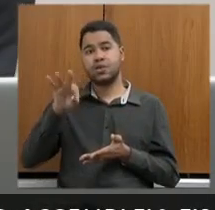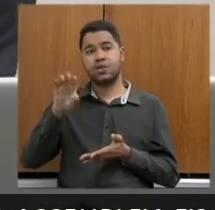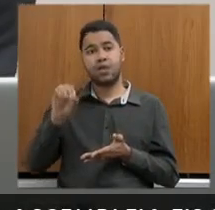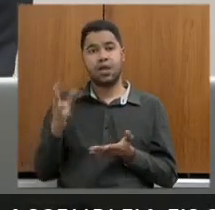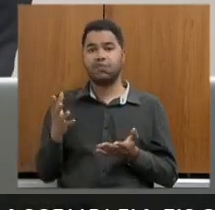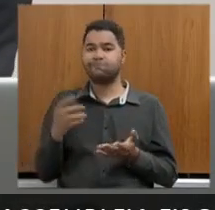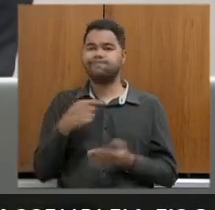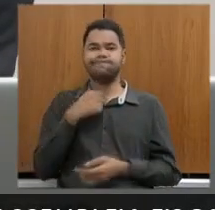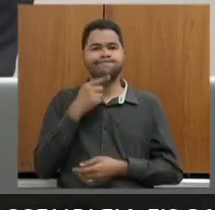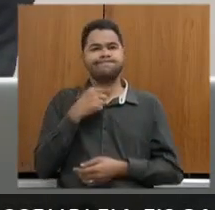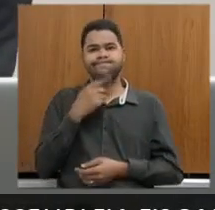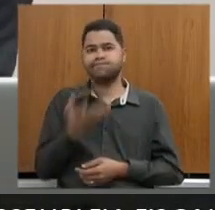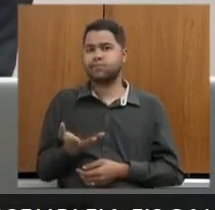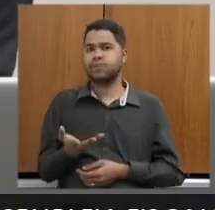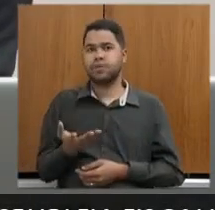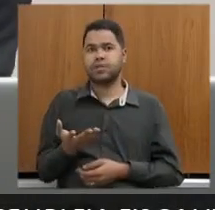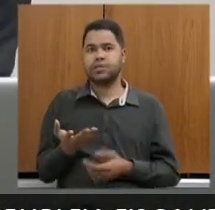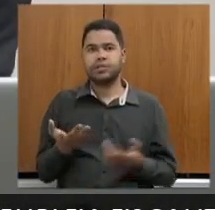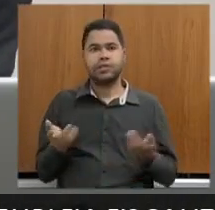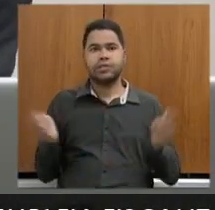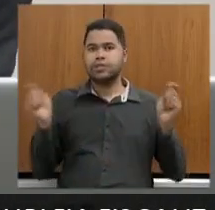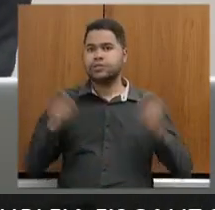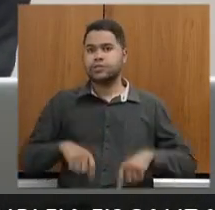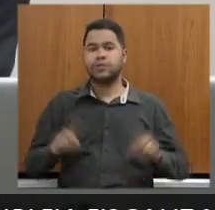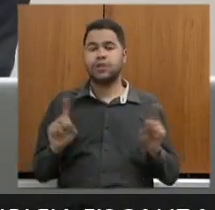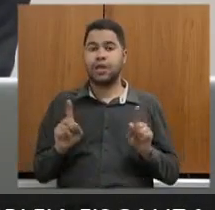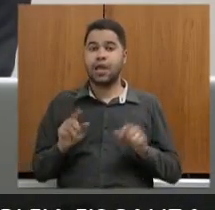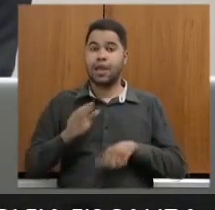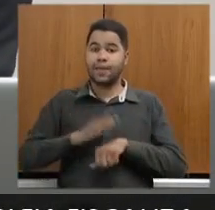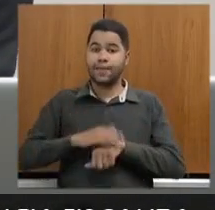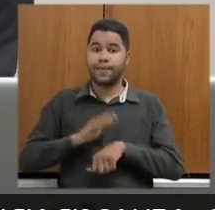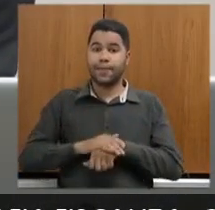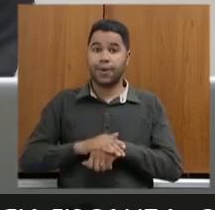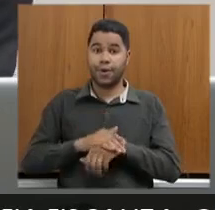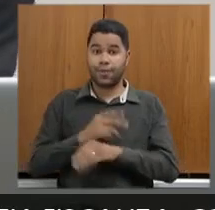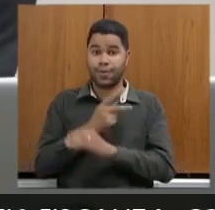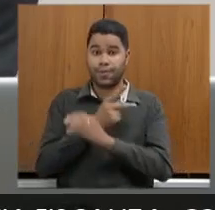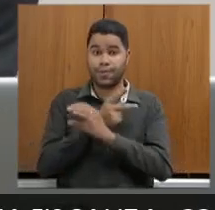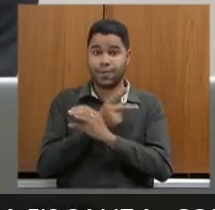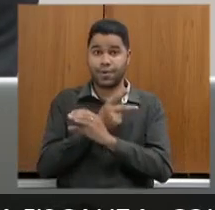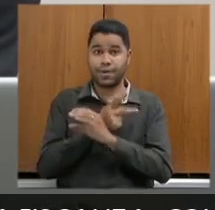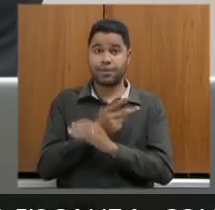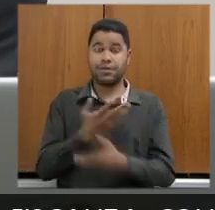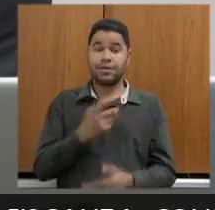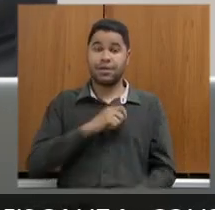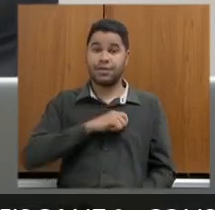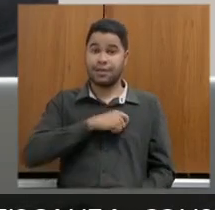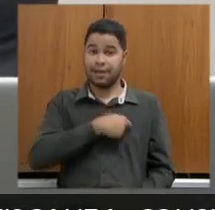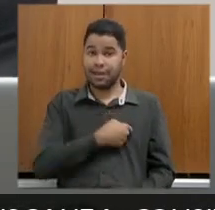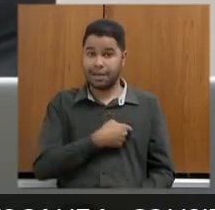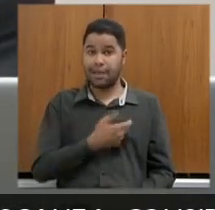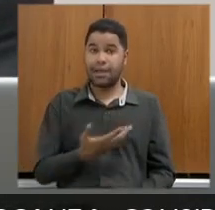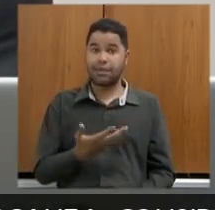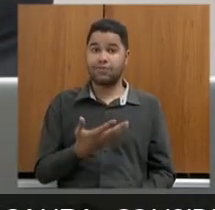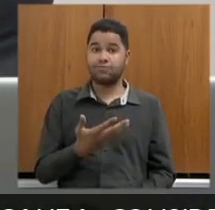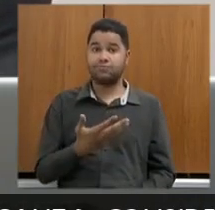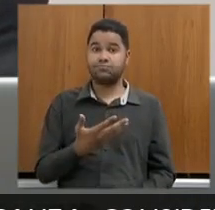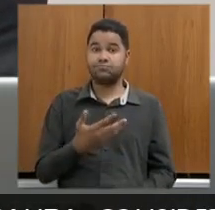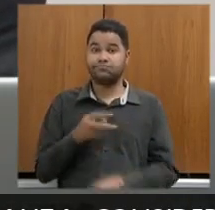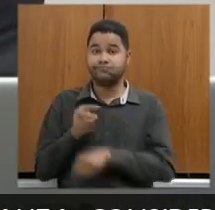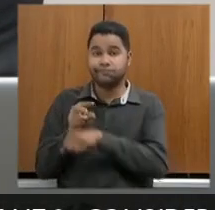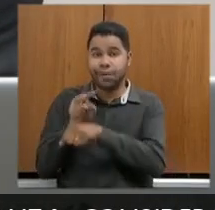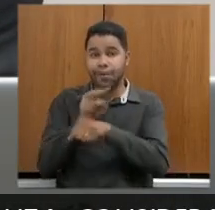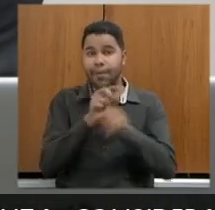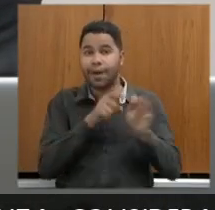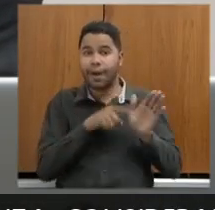não deu certo não tem como dar certo porque a própria Polícia Civil você me Delegados investigadores escrivães e peritos